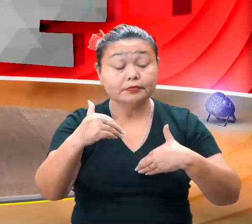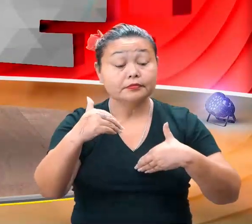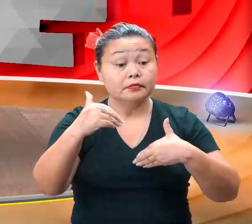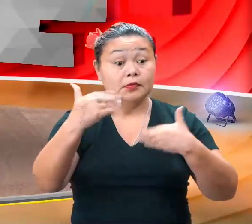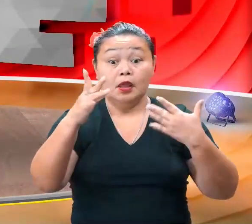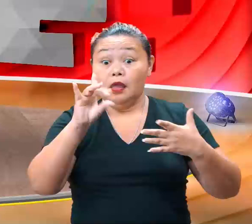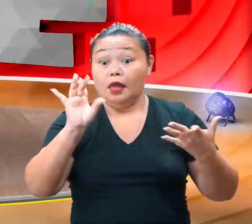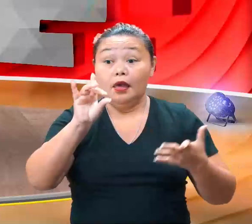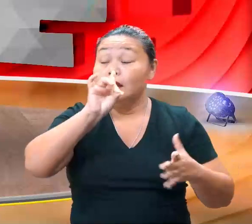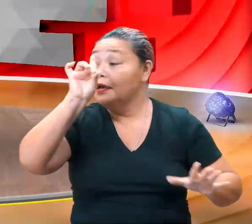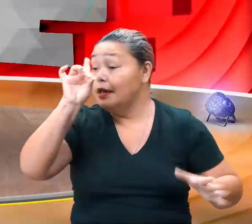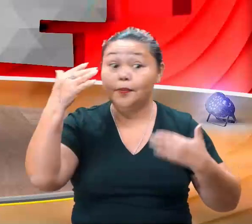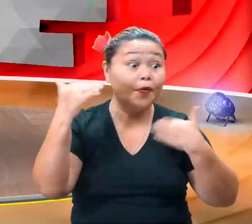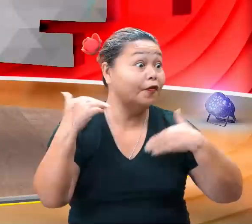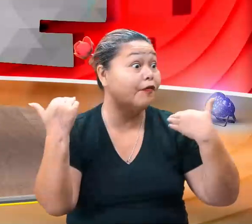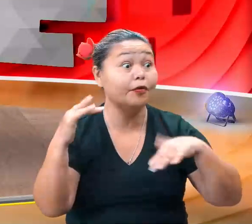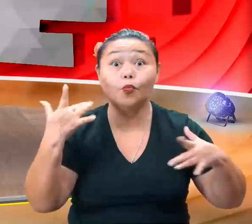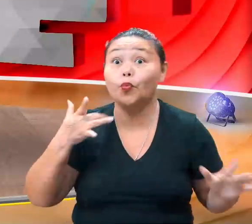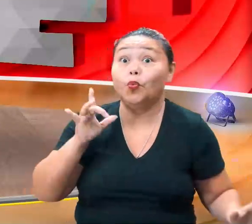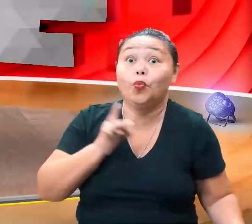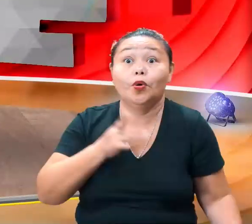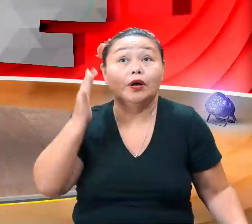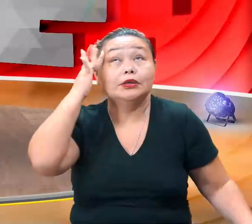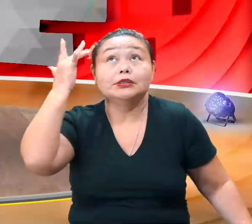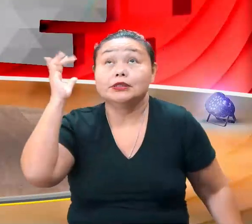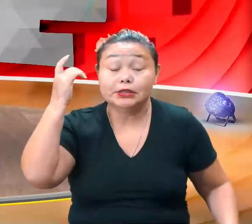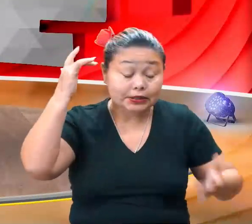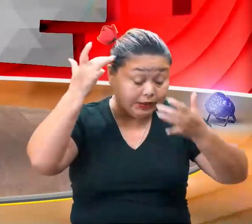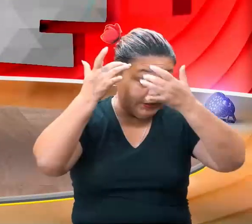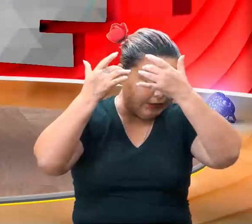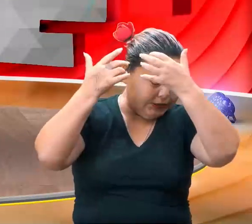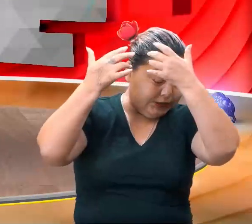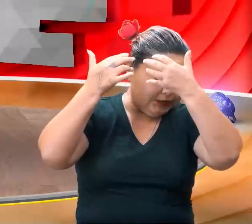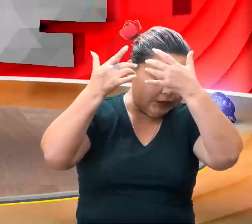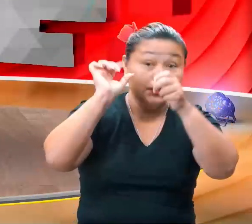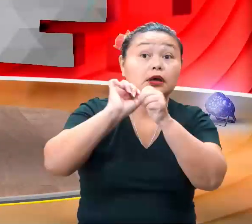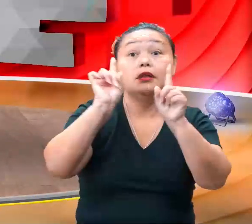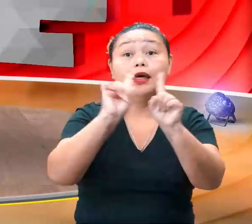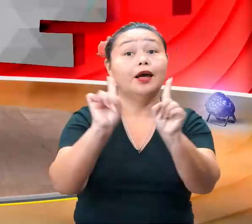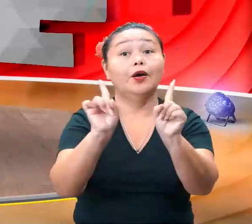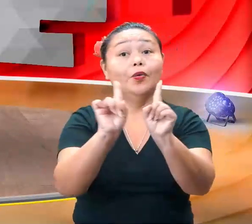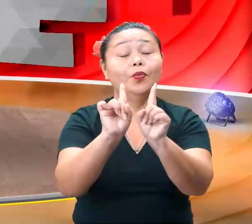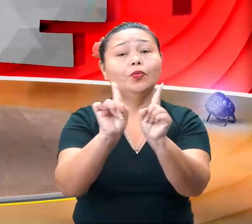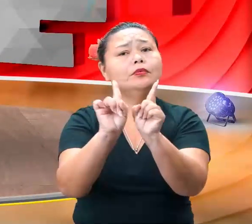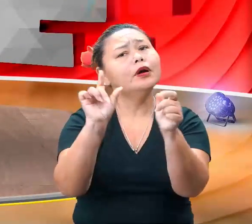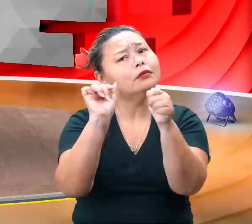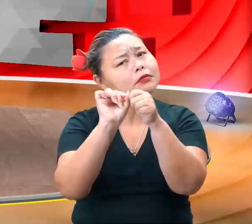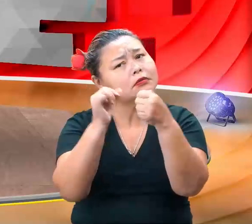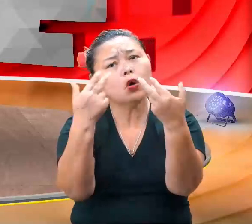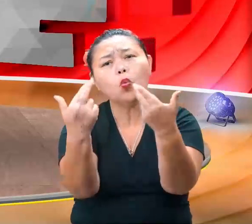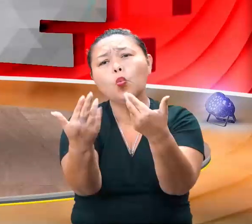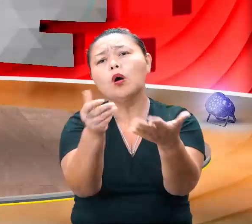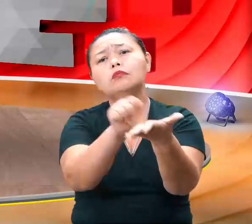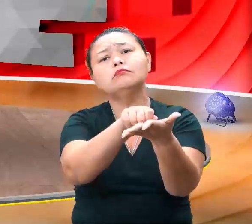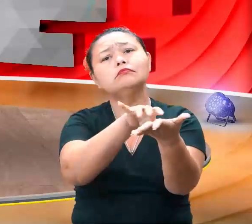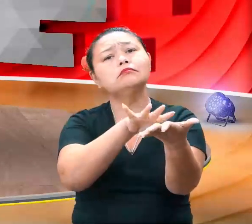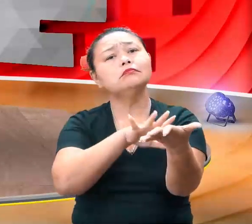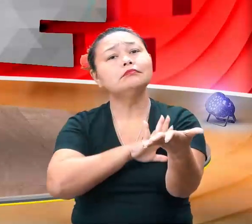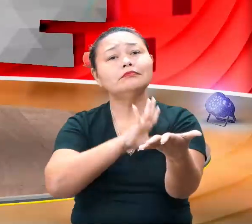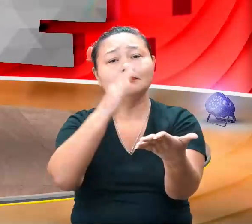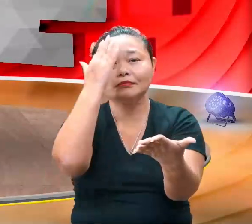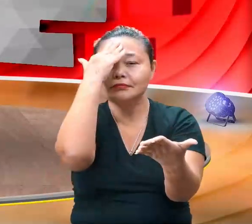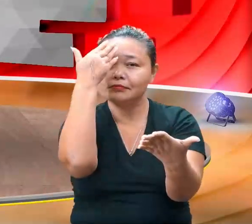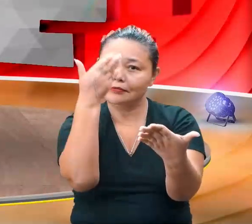é prova, é prova. Aí a cabeça começa a trabalhar mais lento. Então você trabalha como se fosse uma atividade. Mas eu acredito, né, que do jeito que